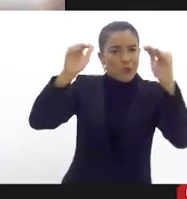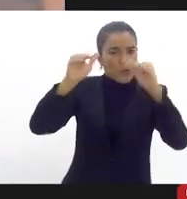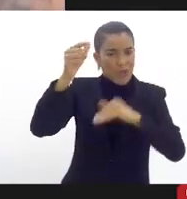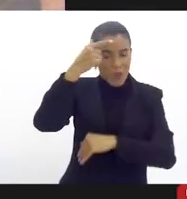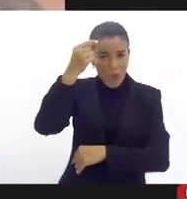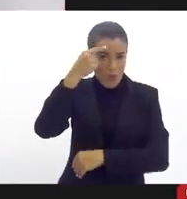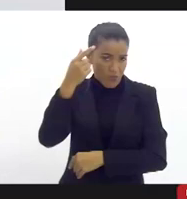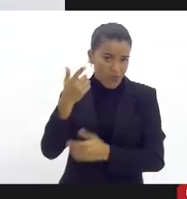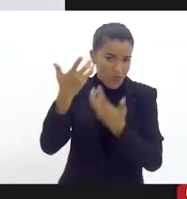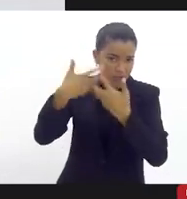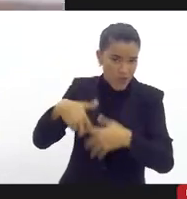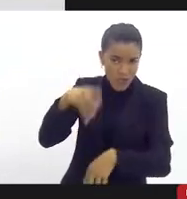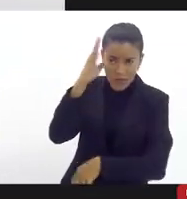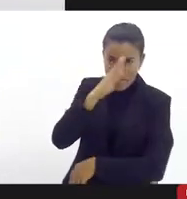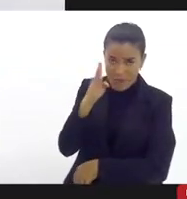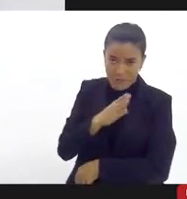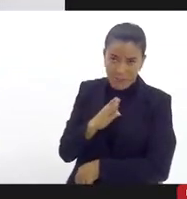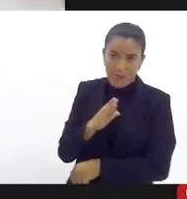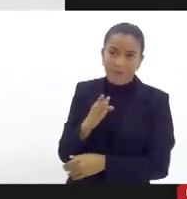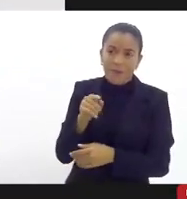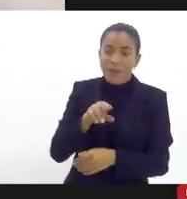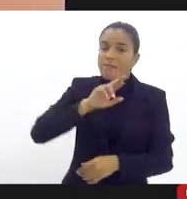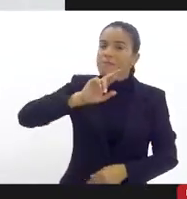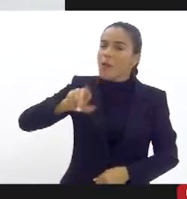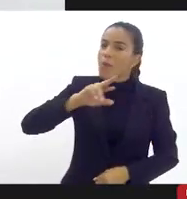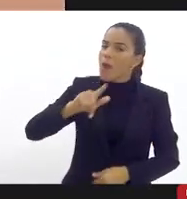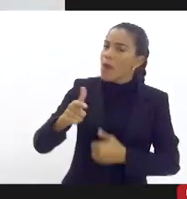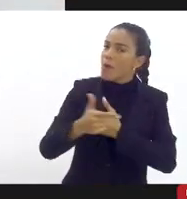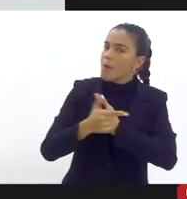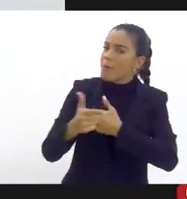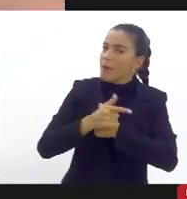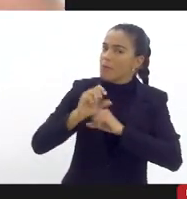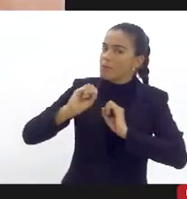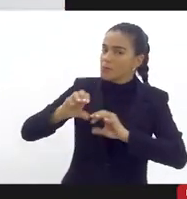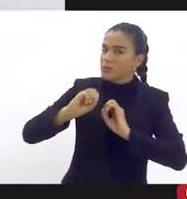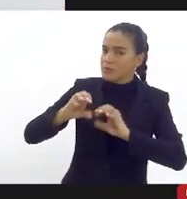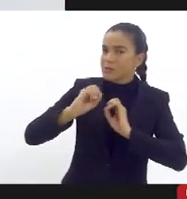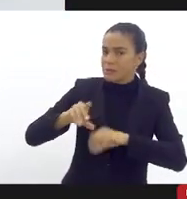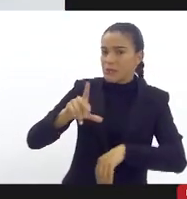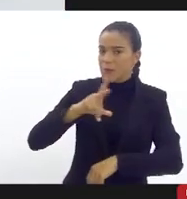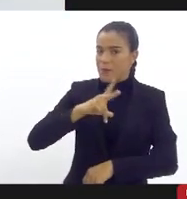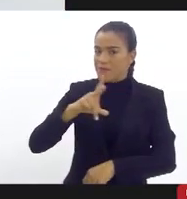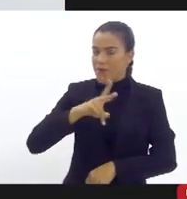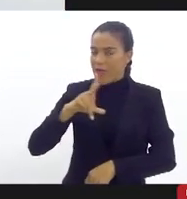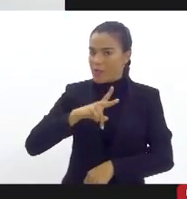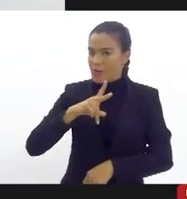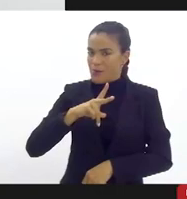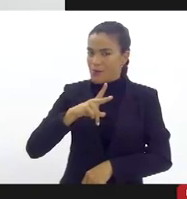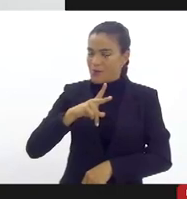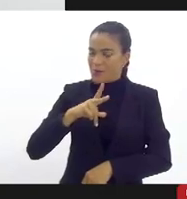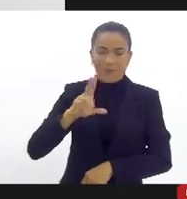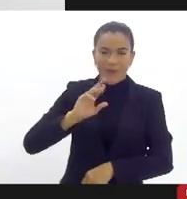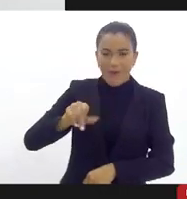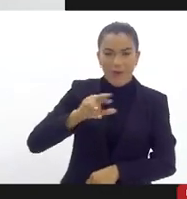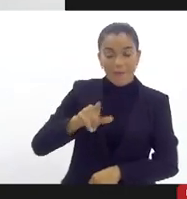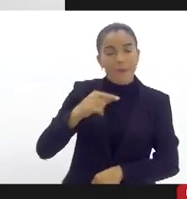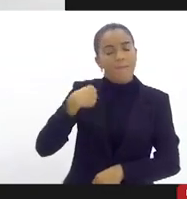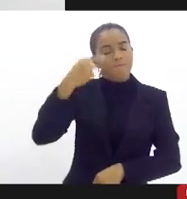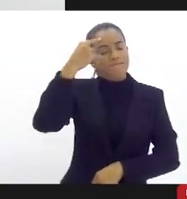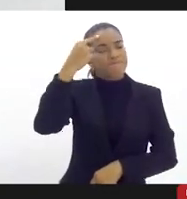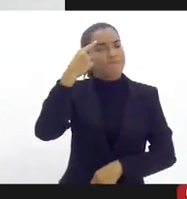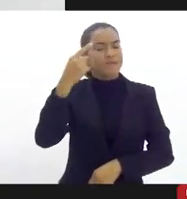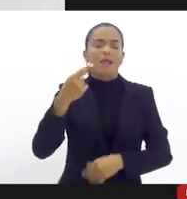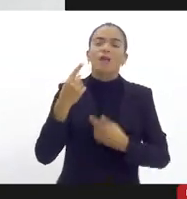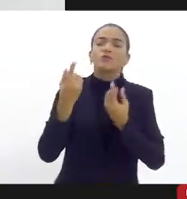e sim os banqueiros e esse não é o papel do ensino superior privado no nosso país Então precisamos pensar bem